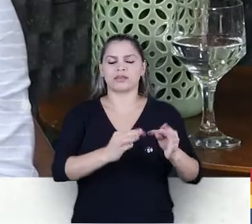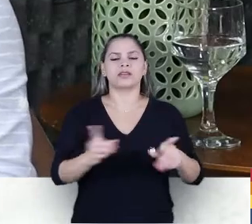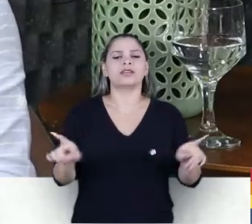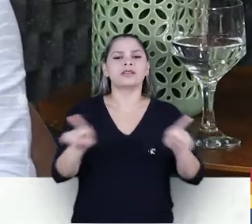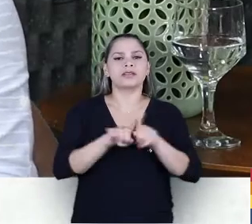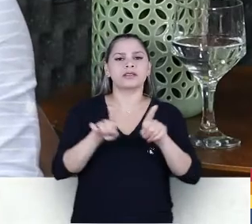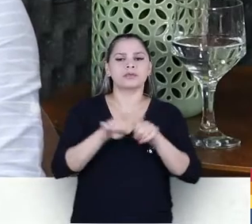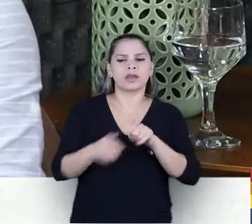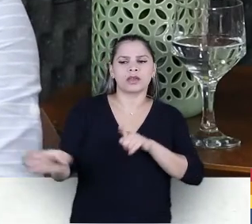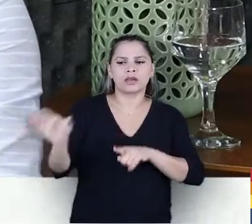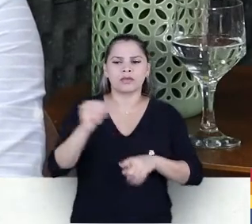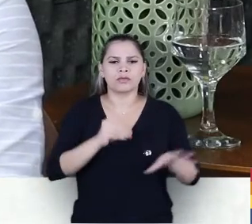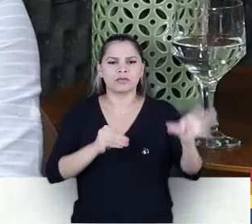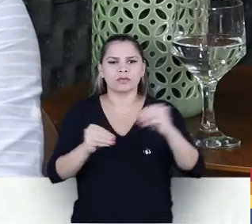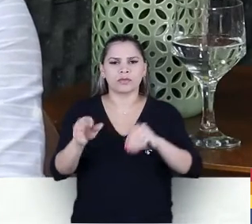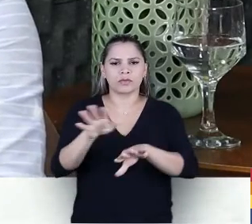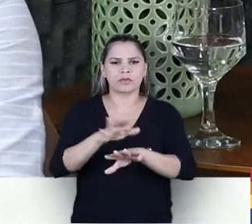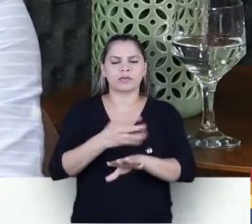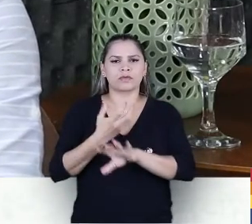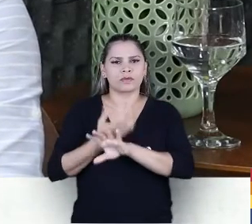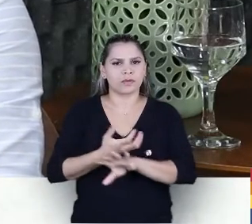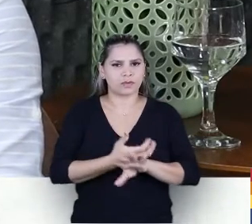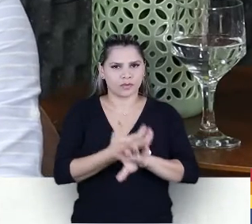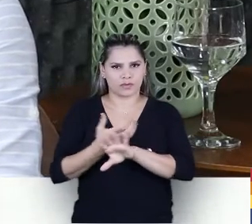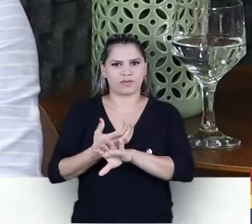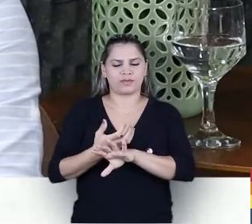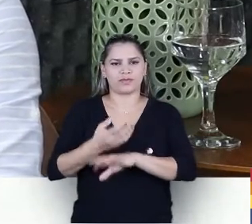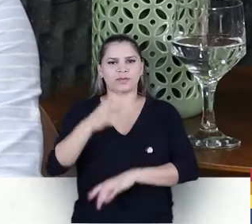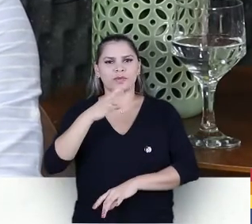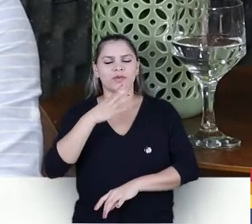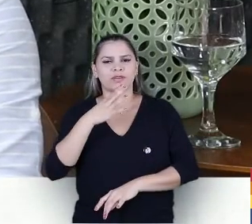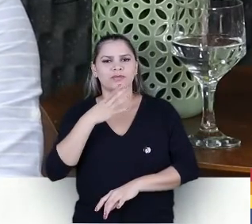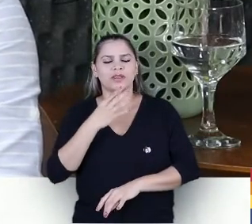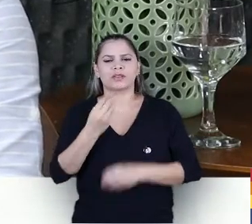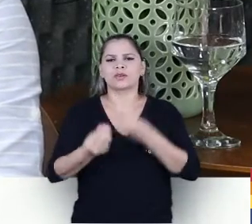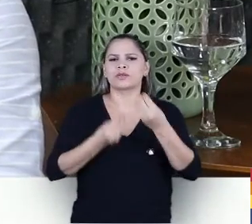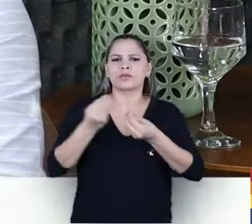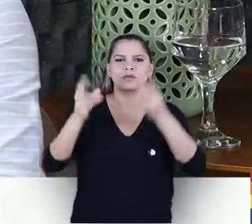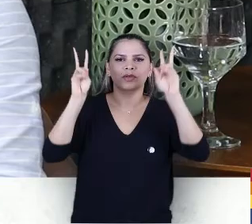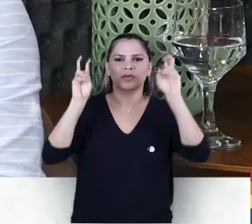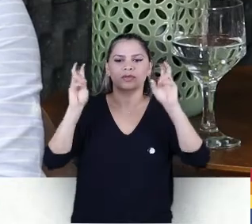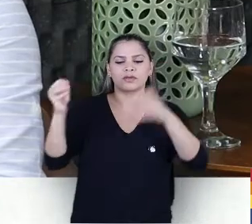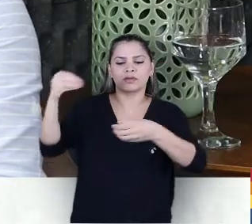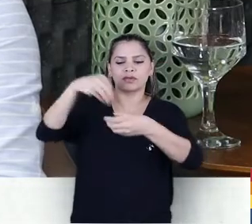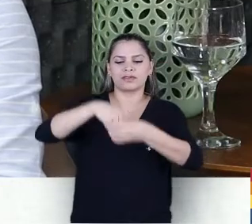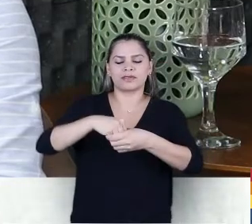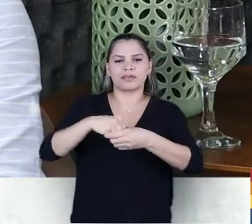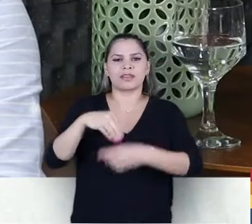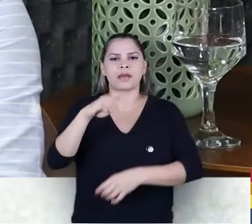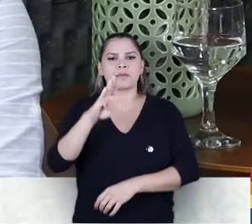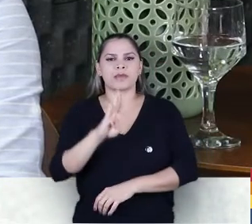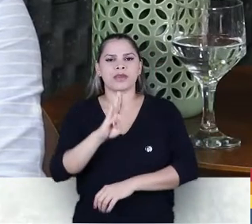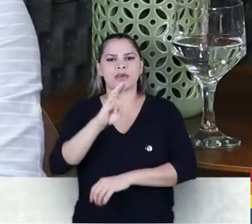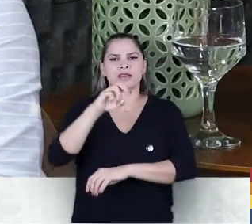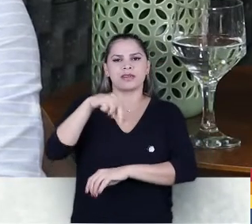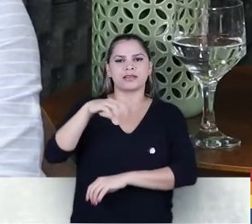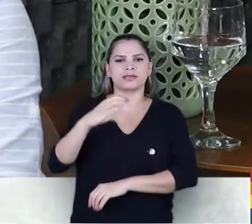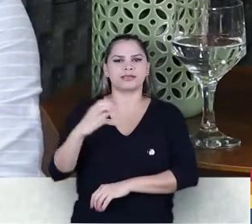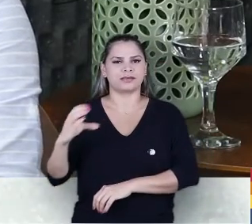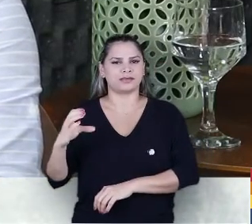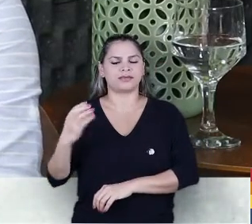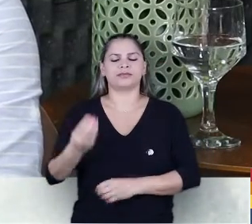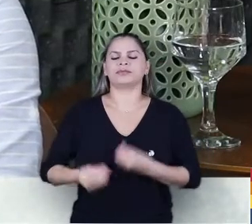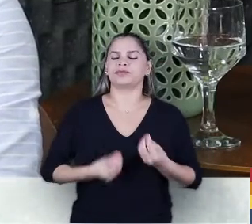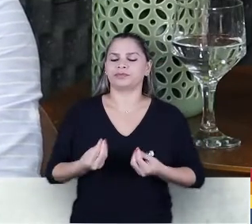É claro que o professor tem que buscar dentro das competências os conteúdos que